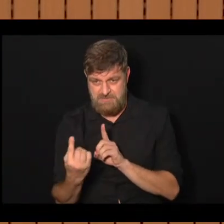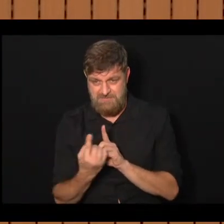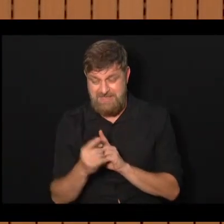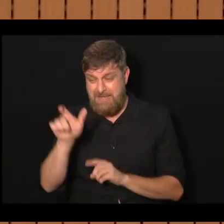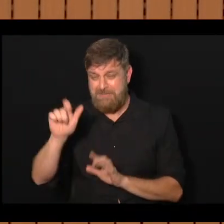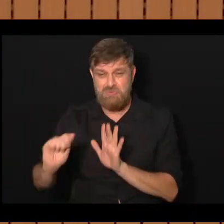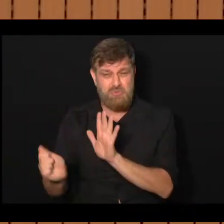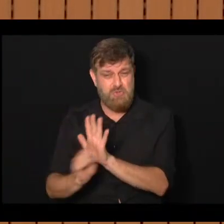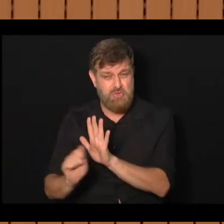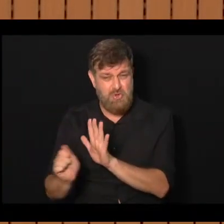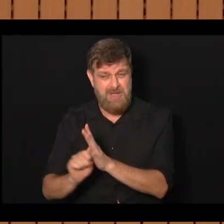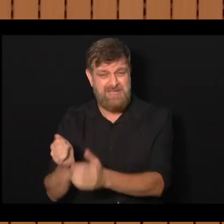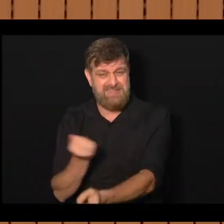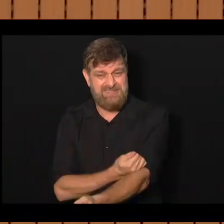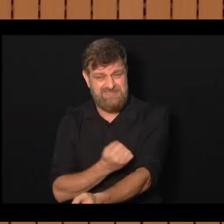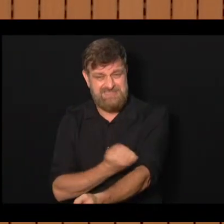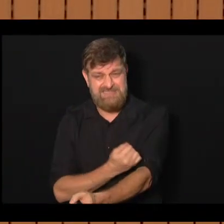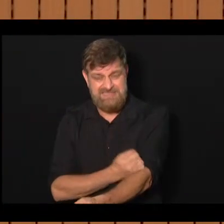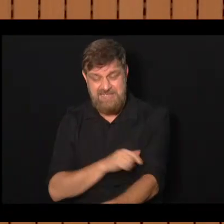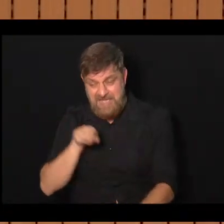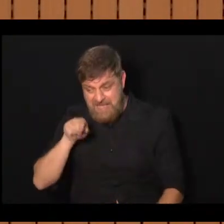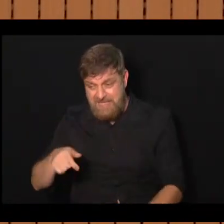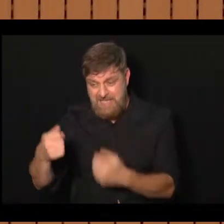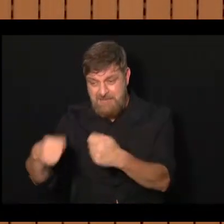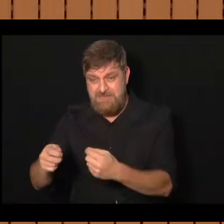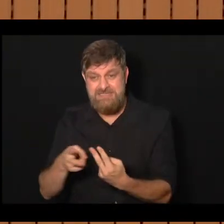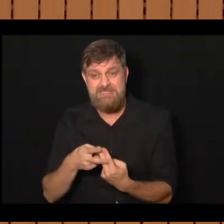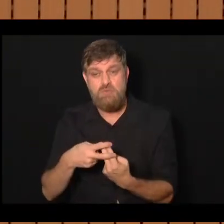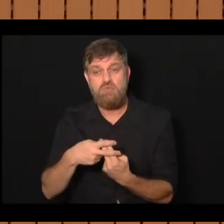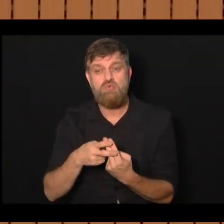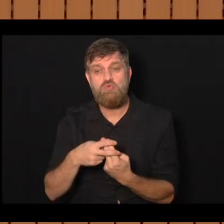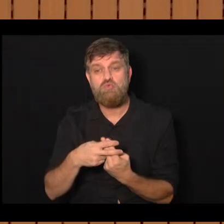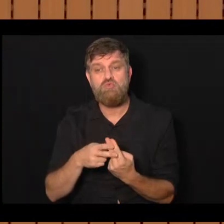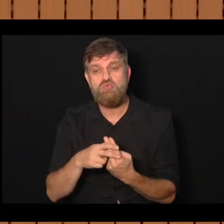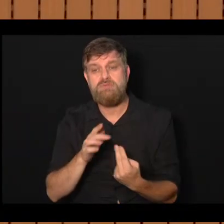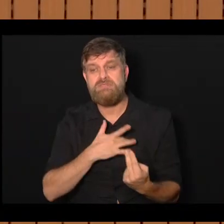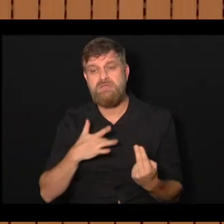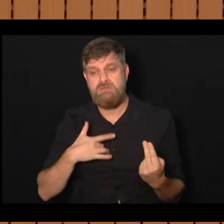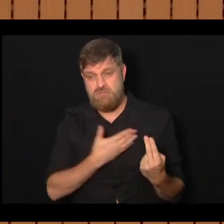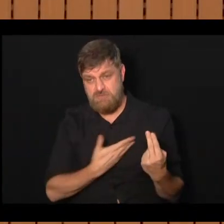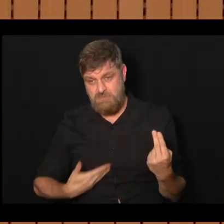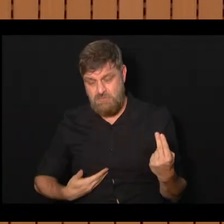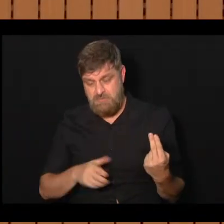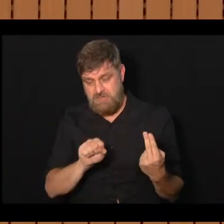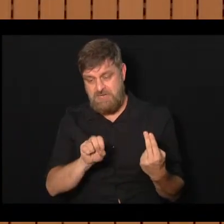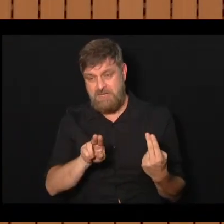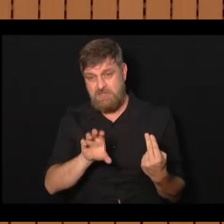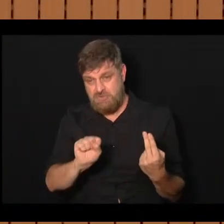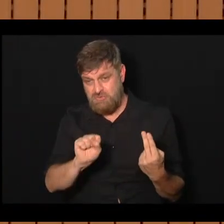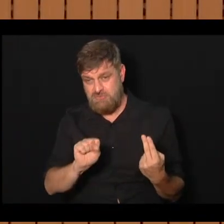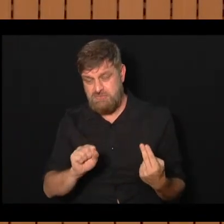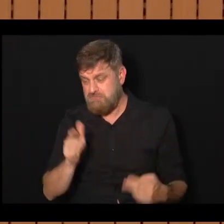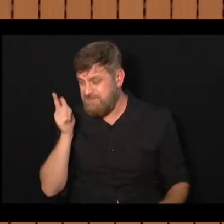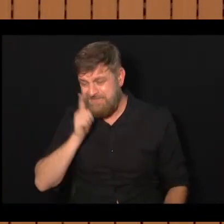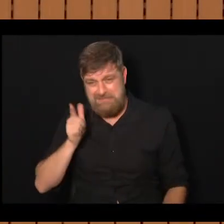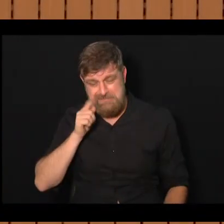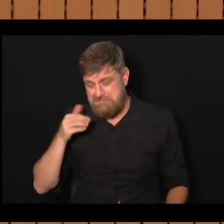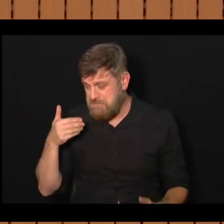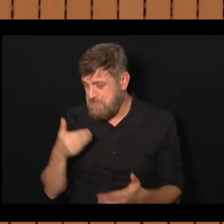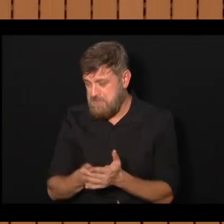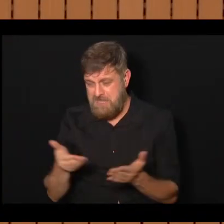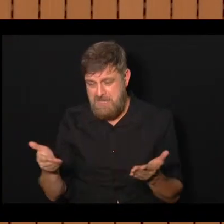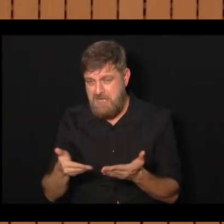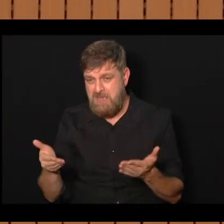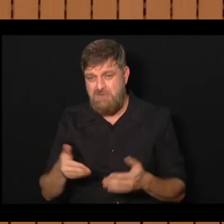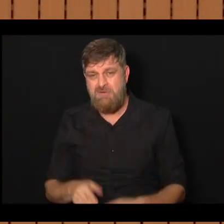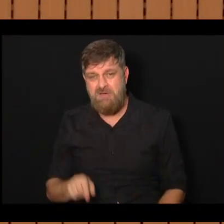que precisam utilizar do SUS, não conseguem, por incrível que pareça, até hoje, nem